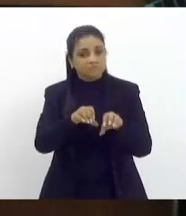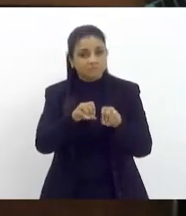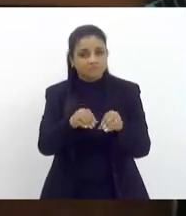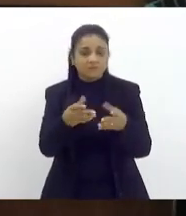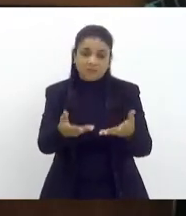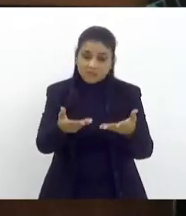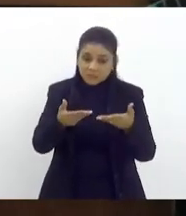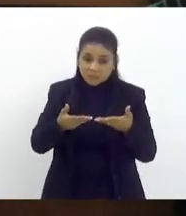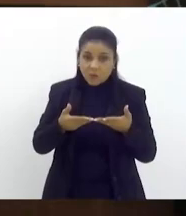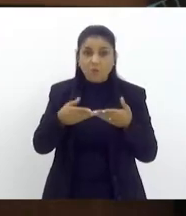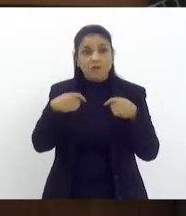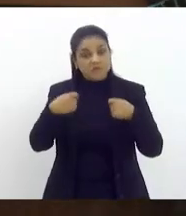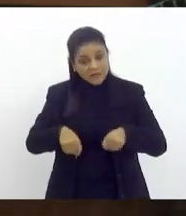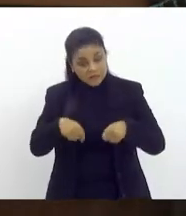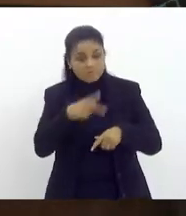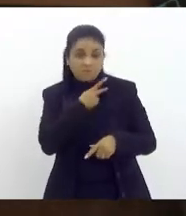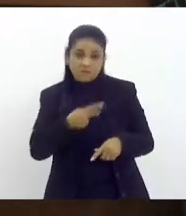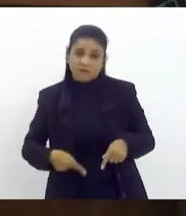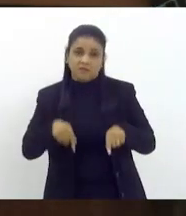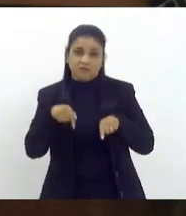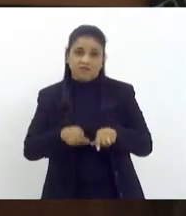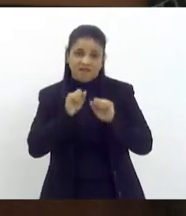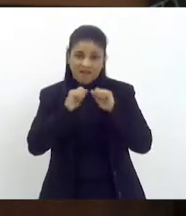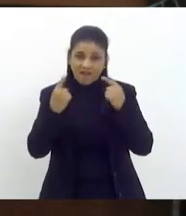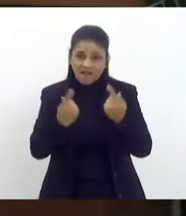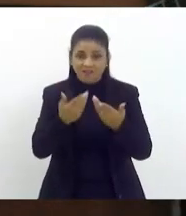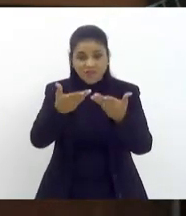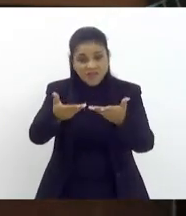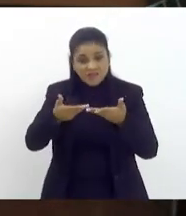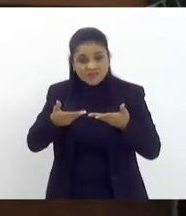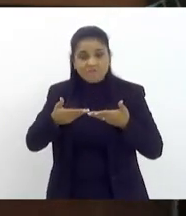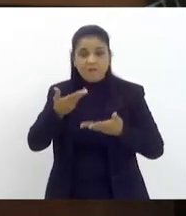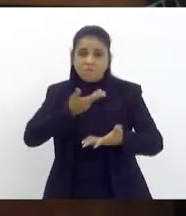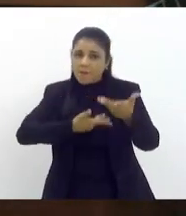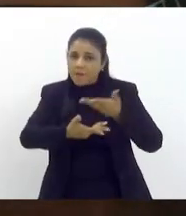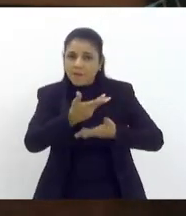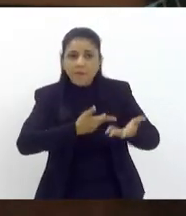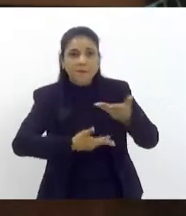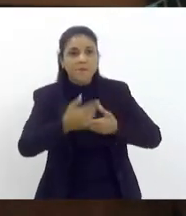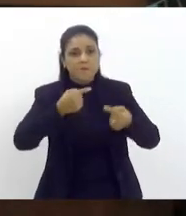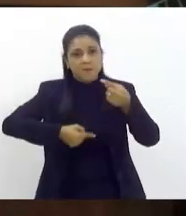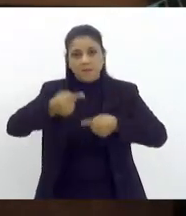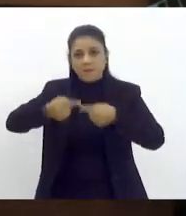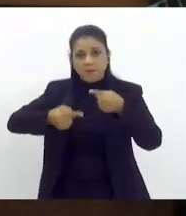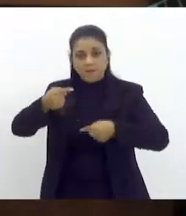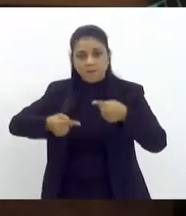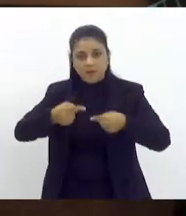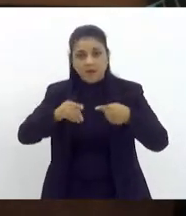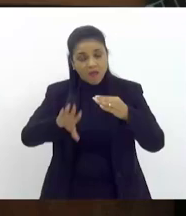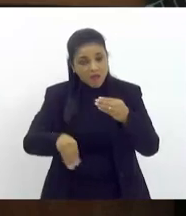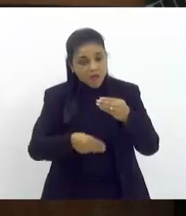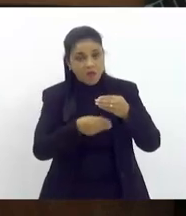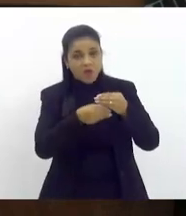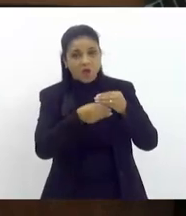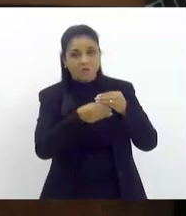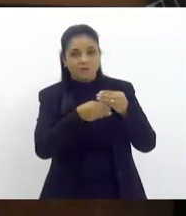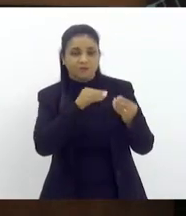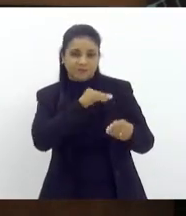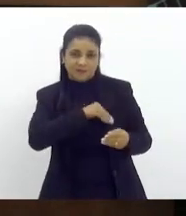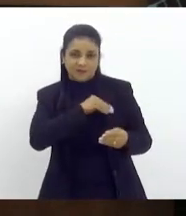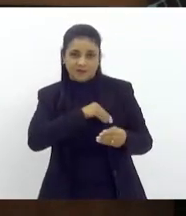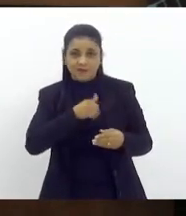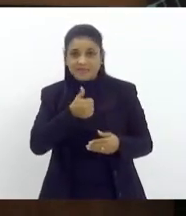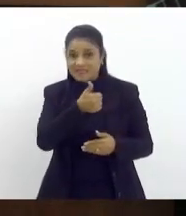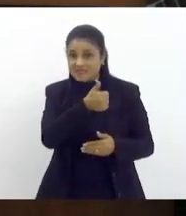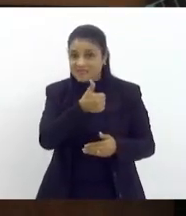mesa precisa ser aberta Presidente a mesa precisa ser aberta de negociação a recomposição seria mais de 100%